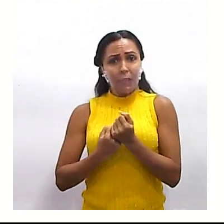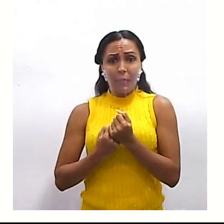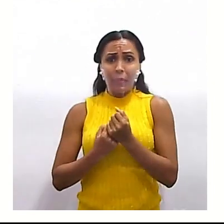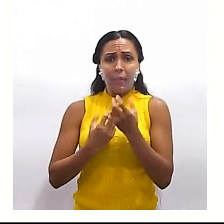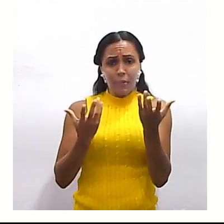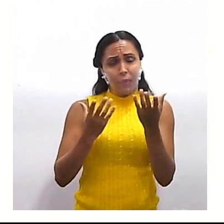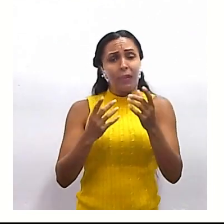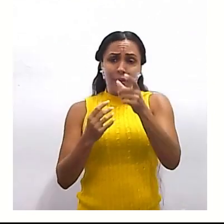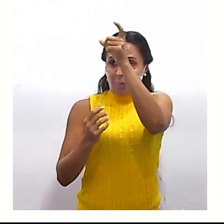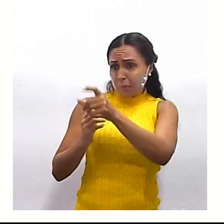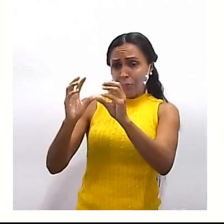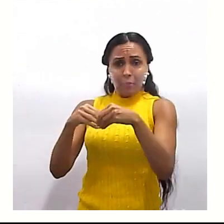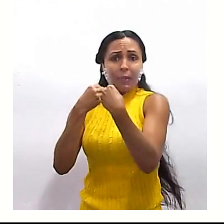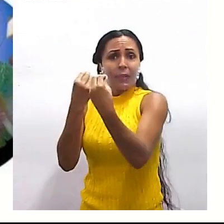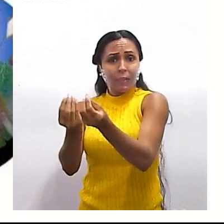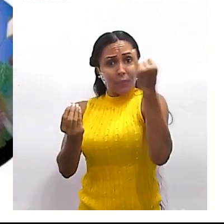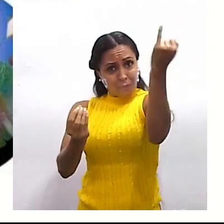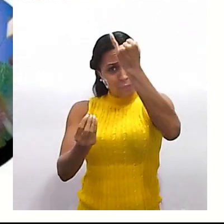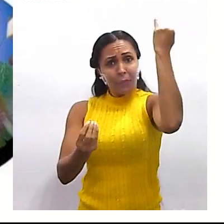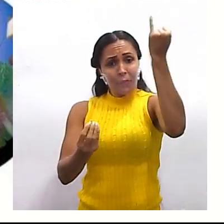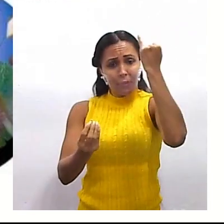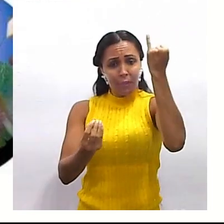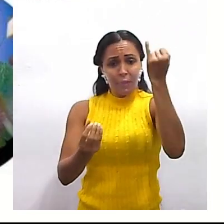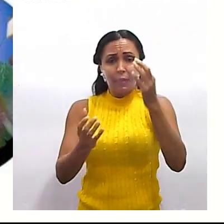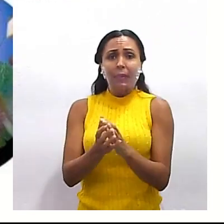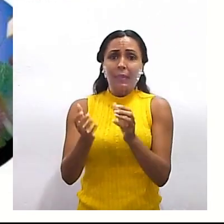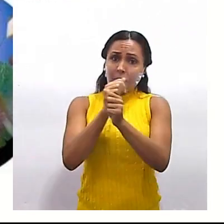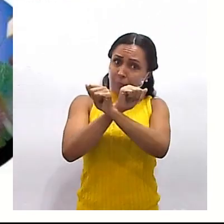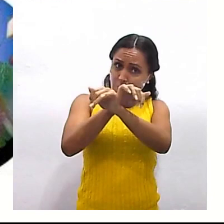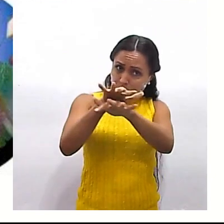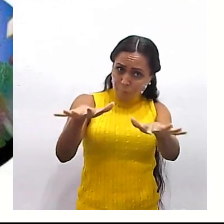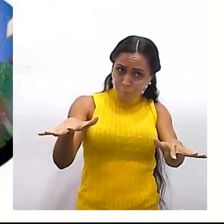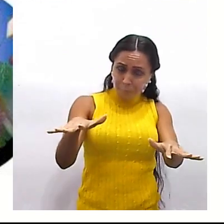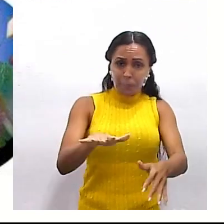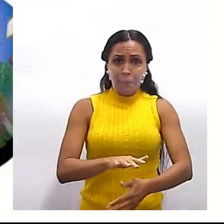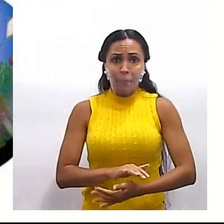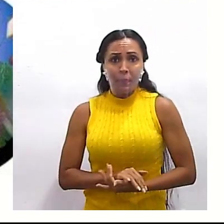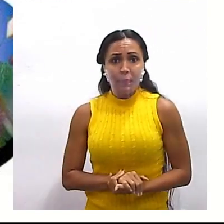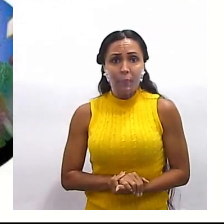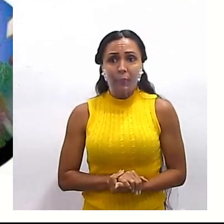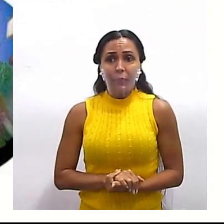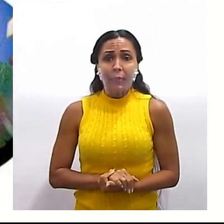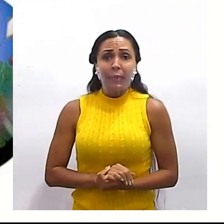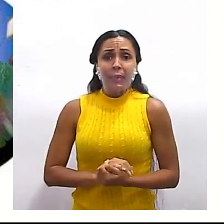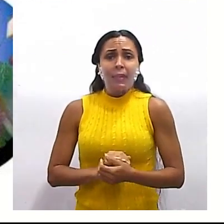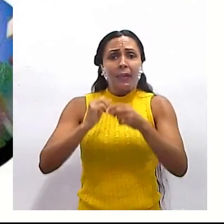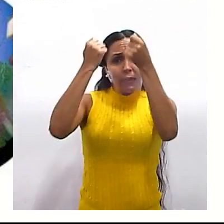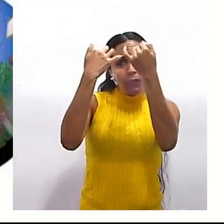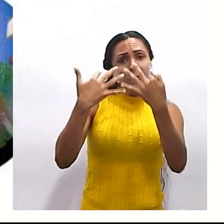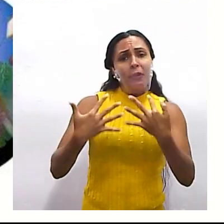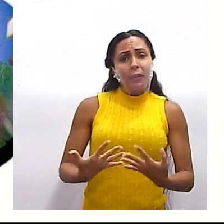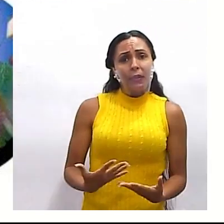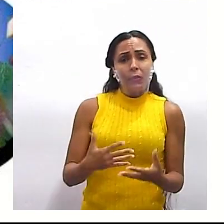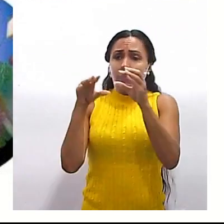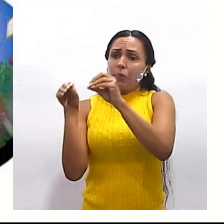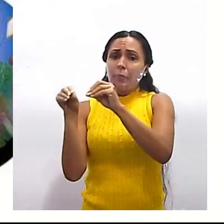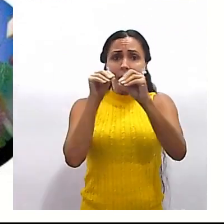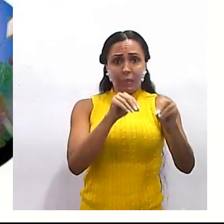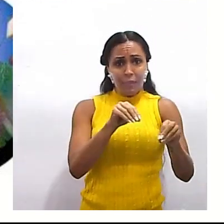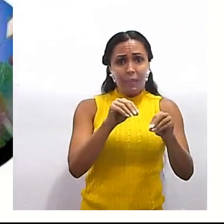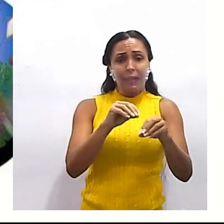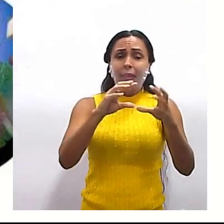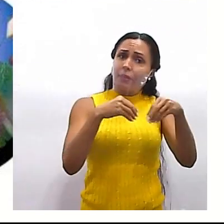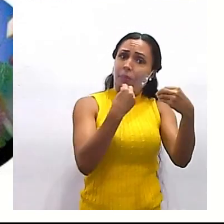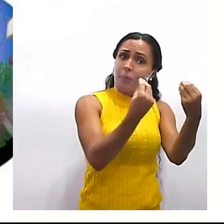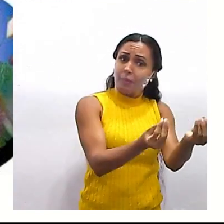Então, tudo isso é muito importante dentro do cenário de distribuição. Falando um pouco sobre transportar e entregar a mercadoria para